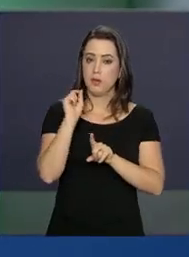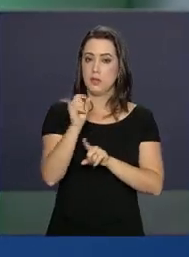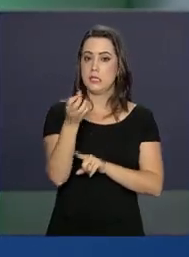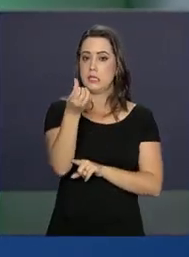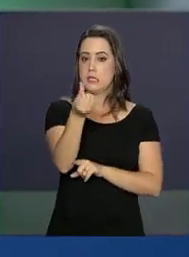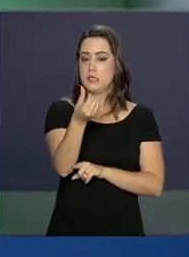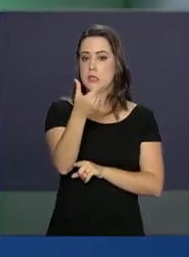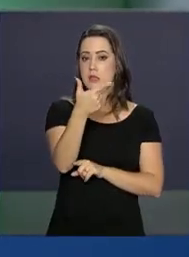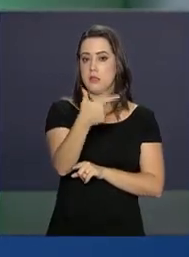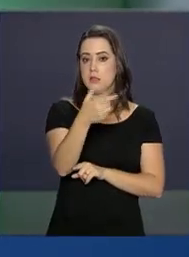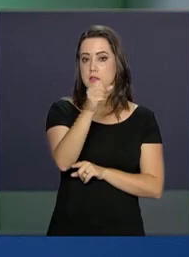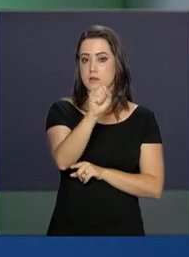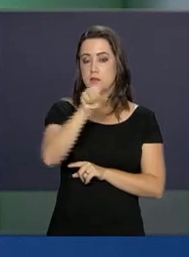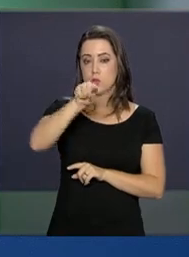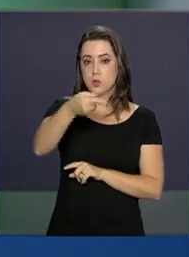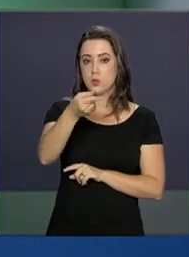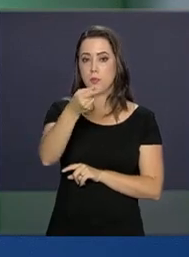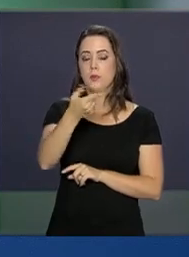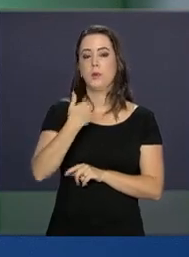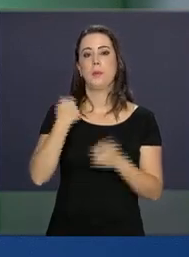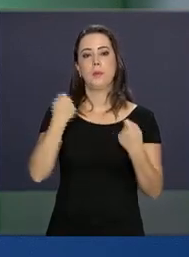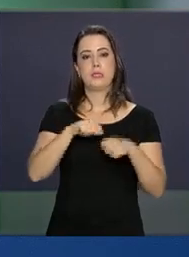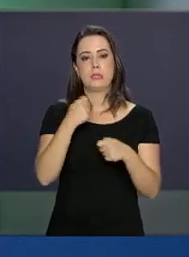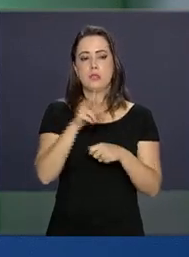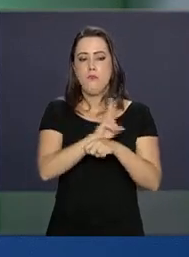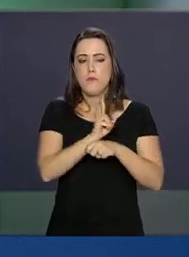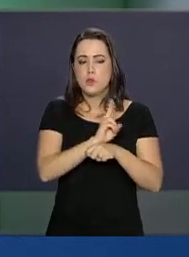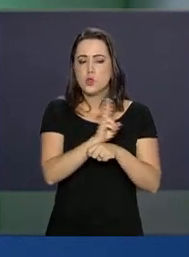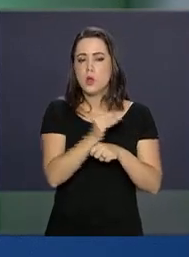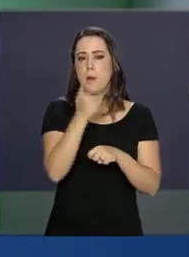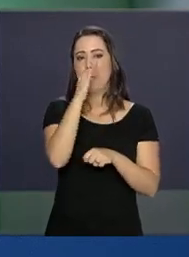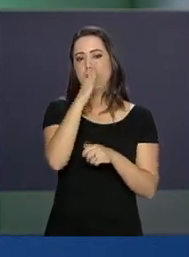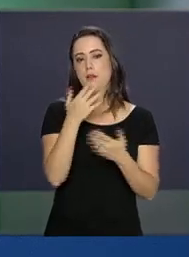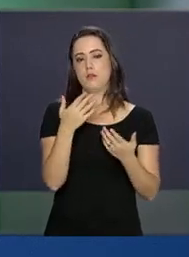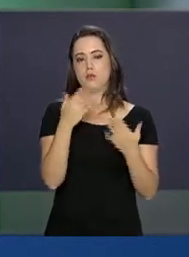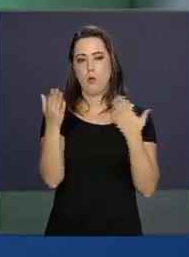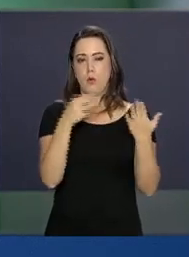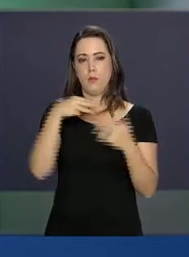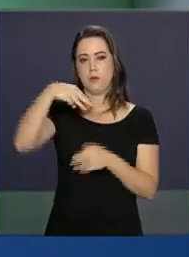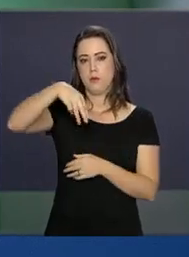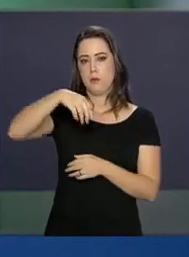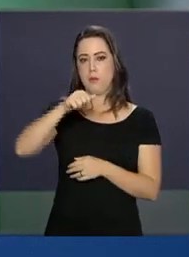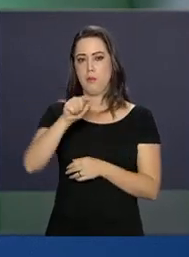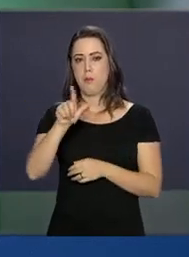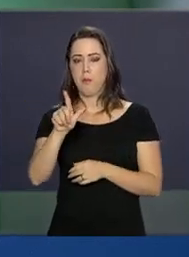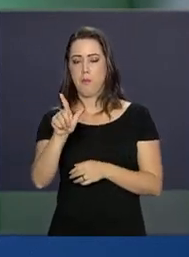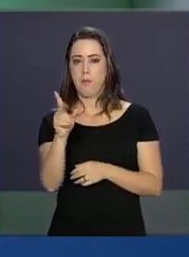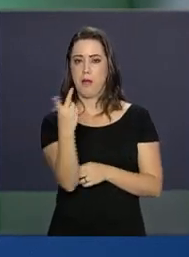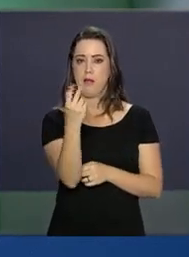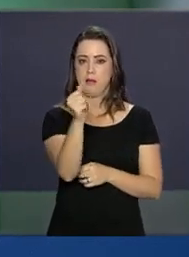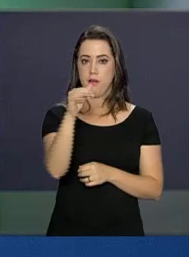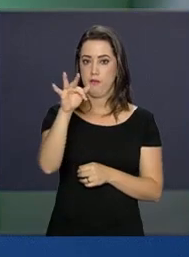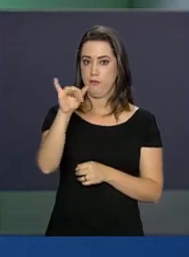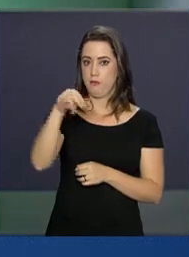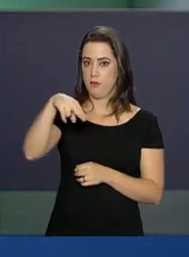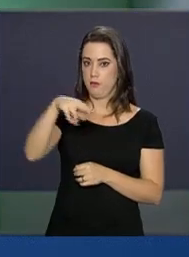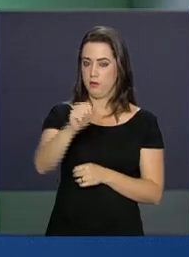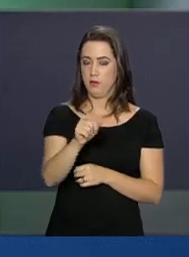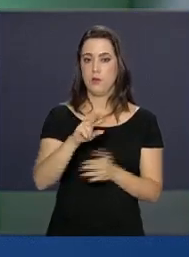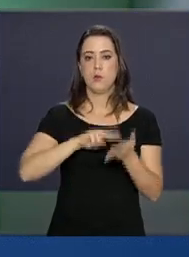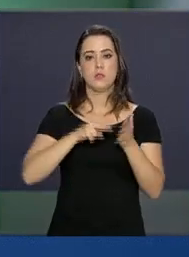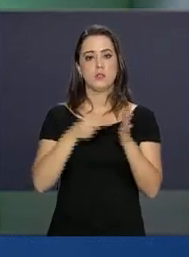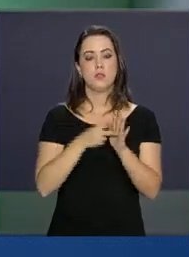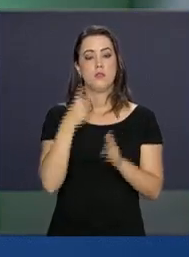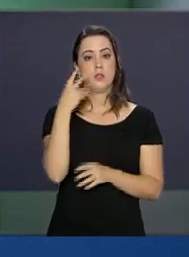628 mil declarações caíram na chamada malha fina neste ano a quantidade retirada representa 2% do total